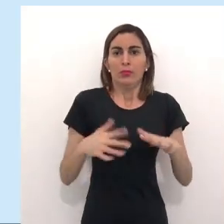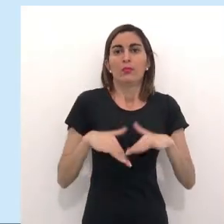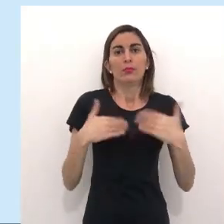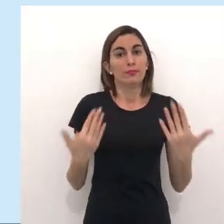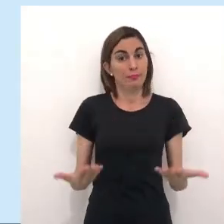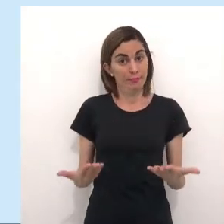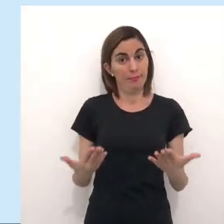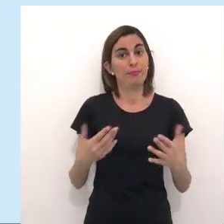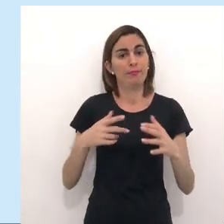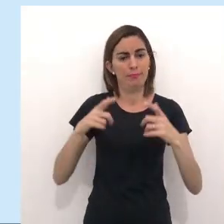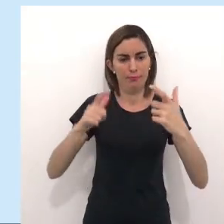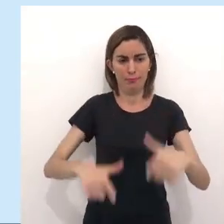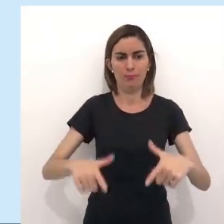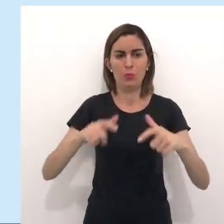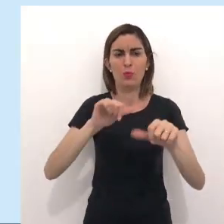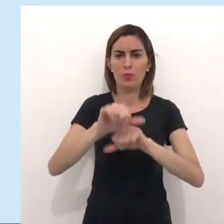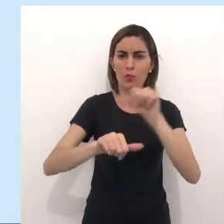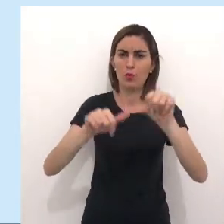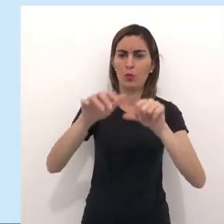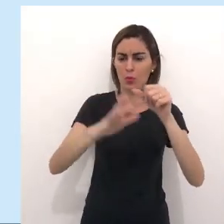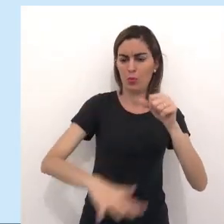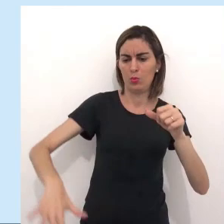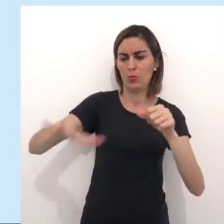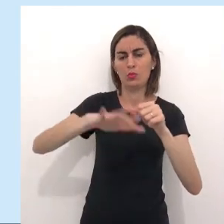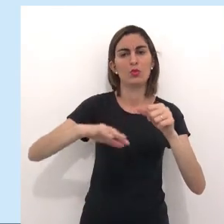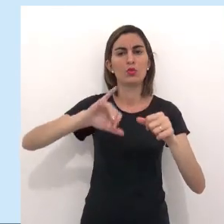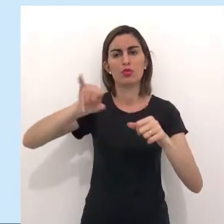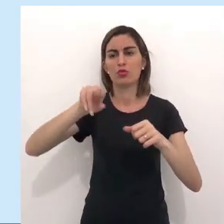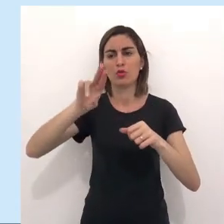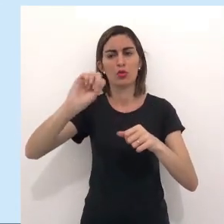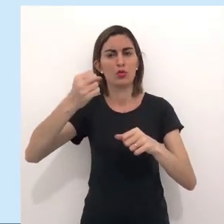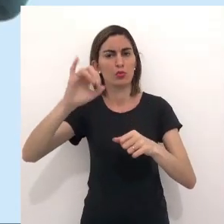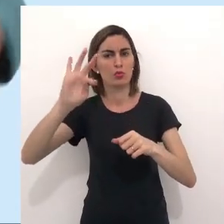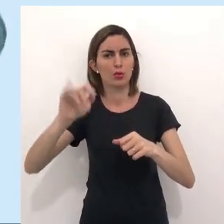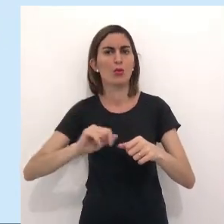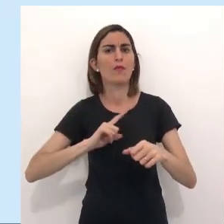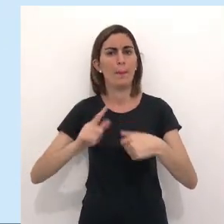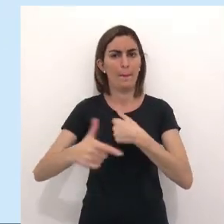novamente. Então, os jesuítas tiveram um papel